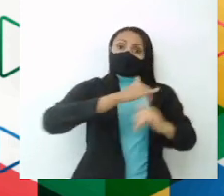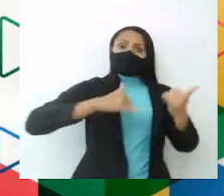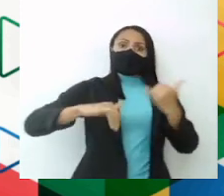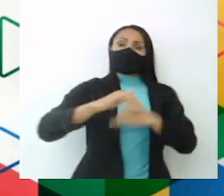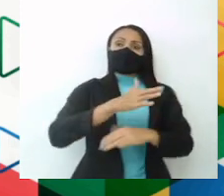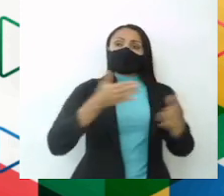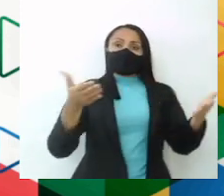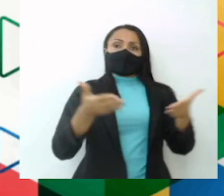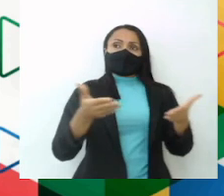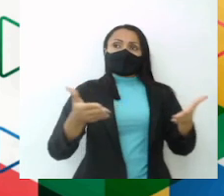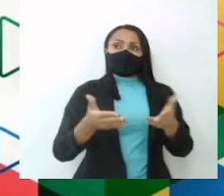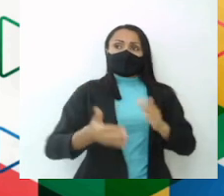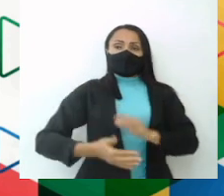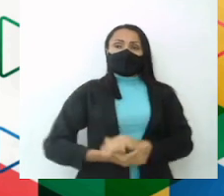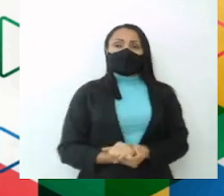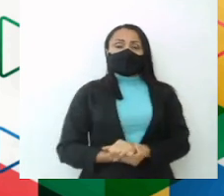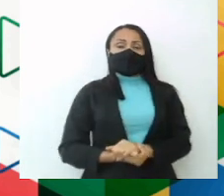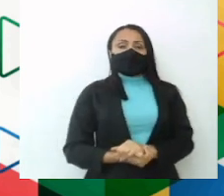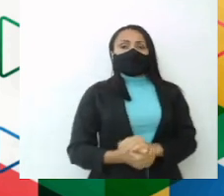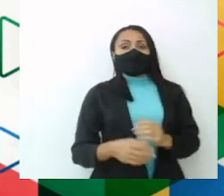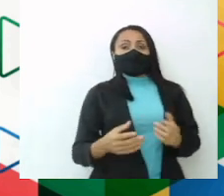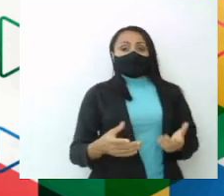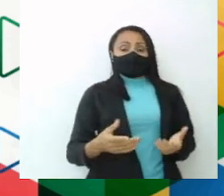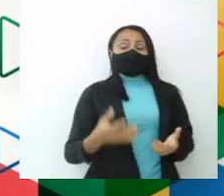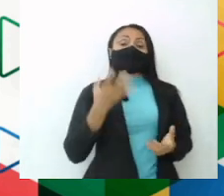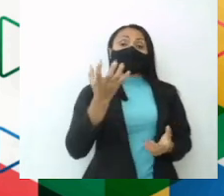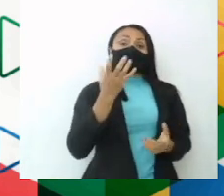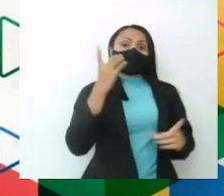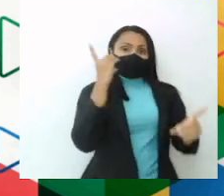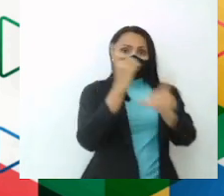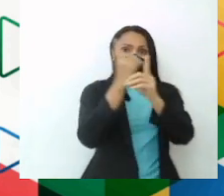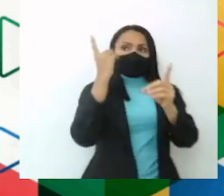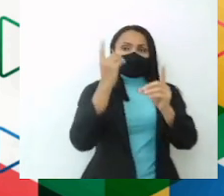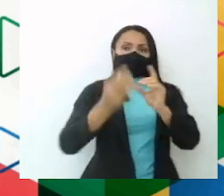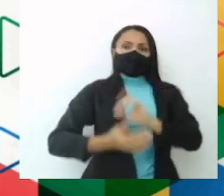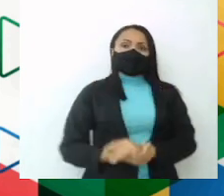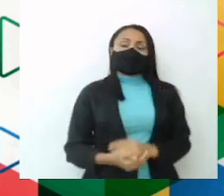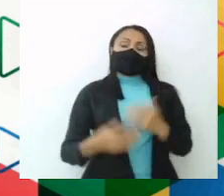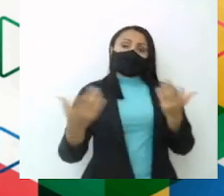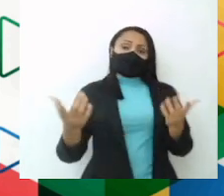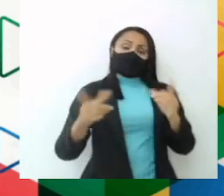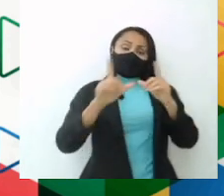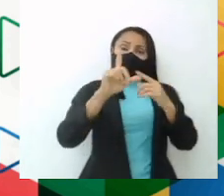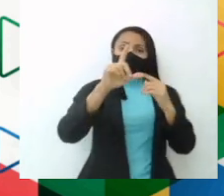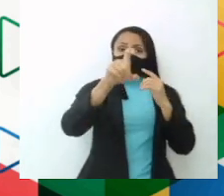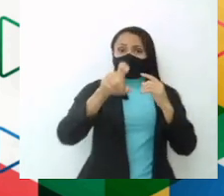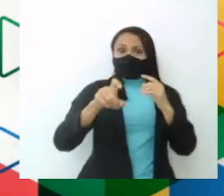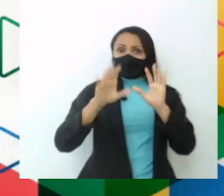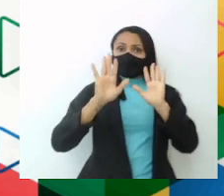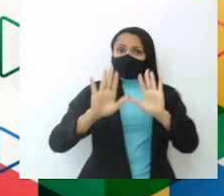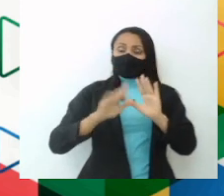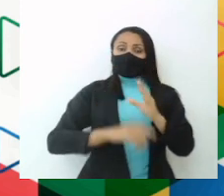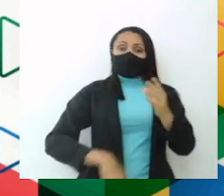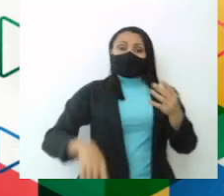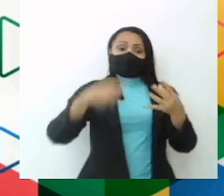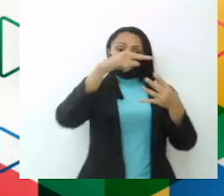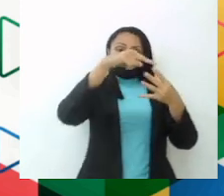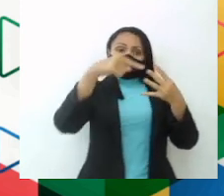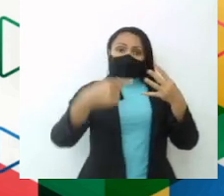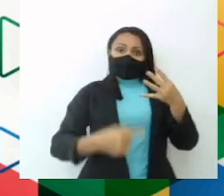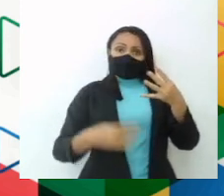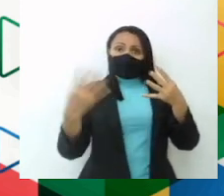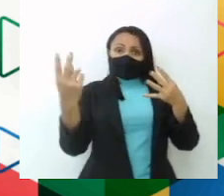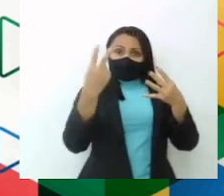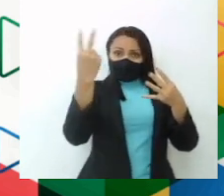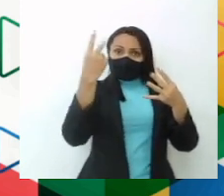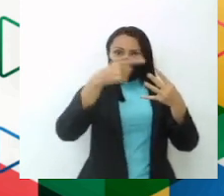agora será de... Então, o que eu quero descobrir aqui, ó, eu vou representar pela letra X. Repara, são quatro